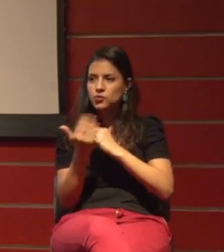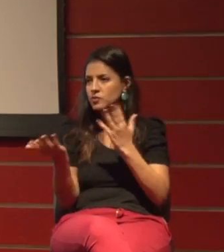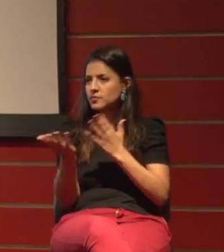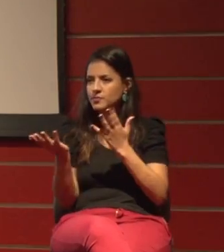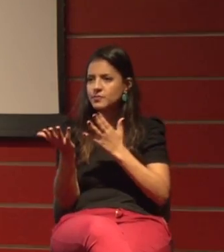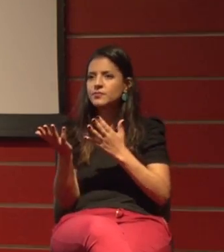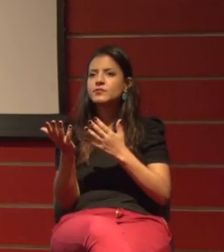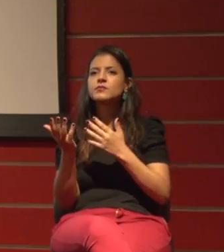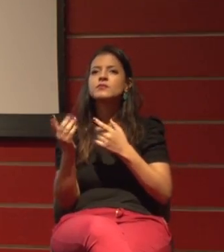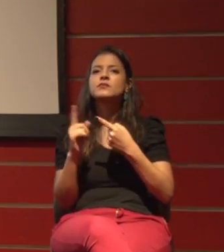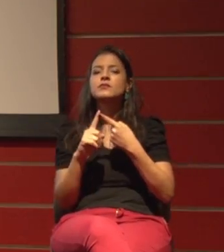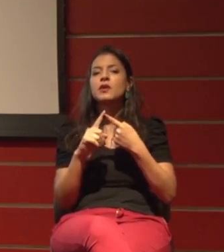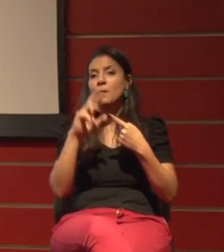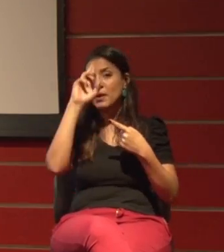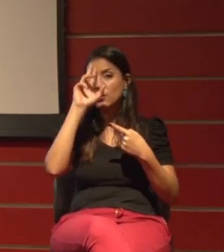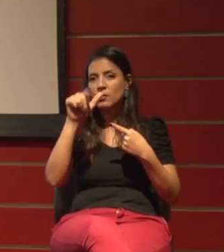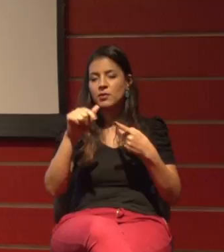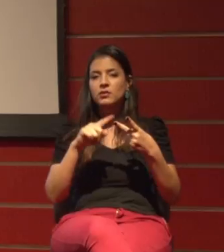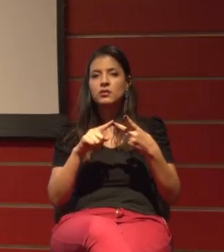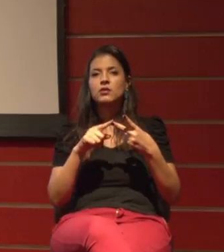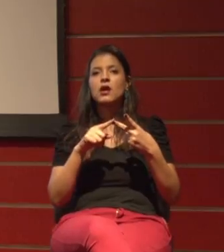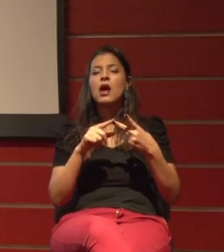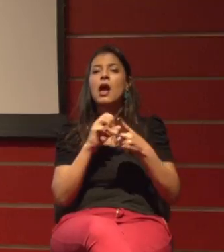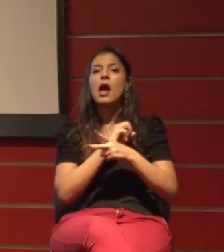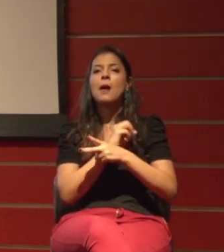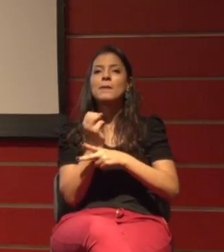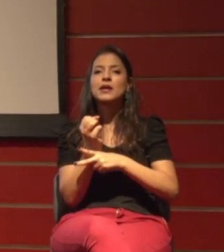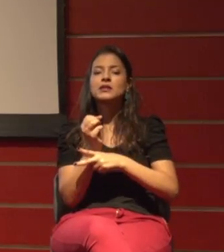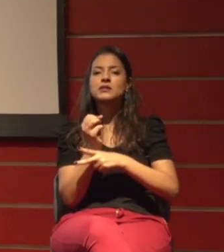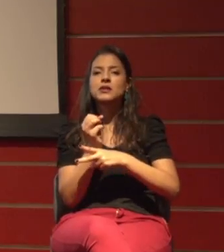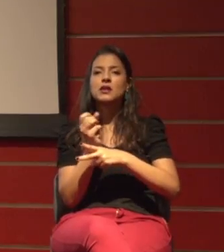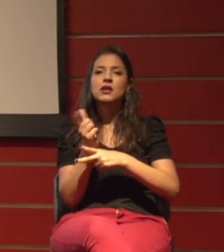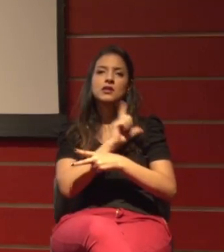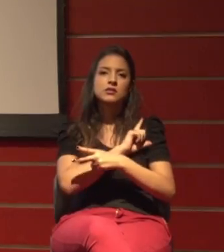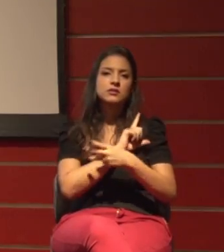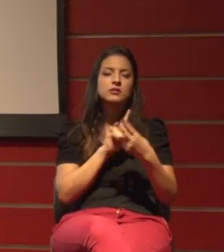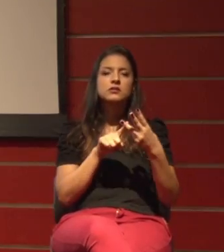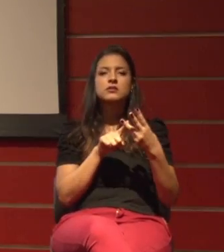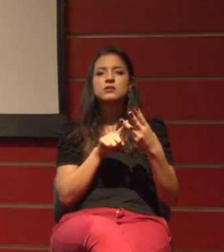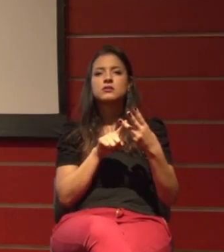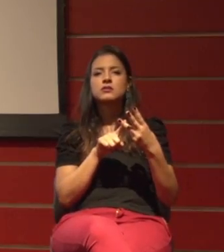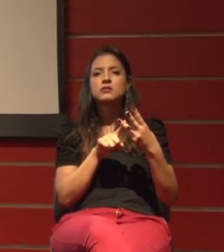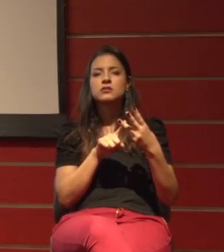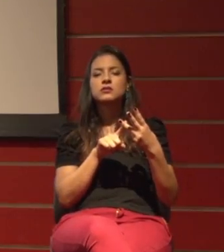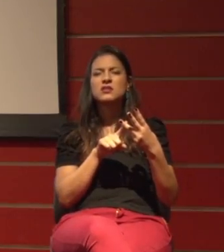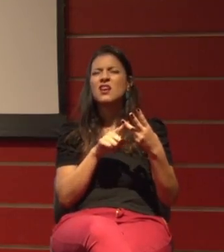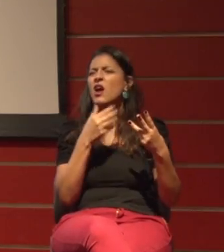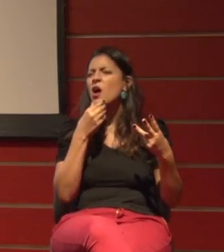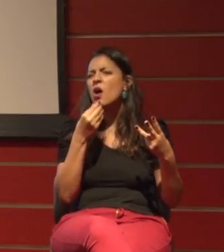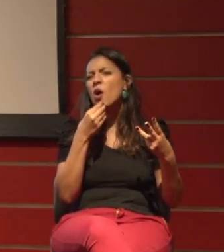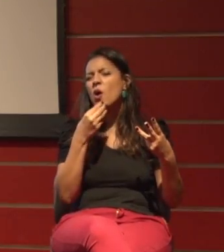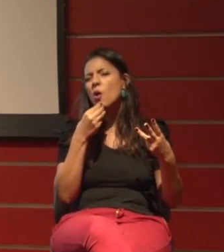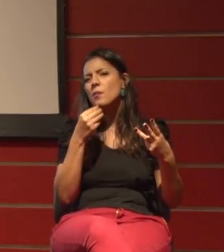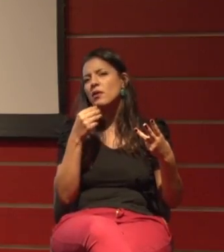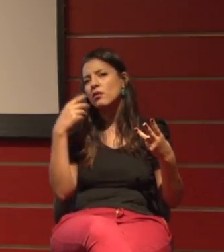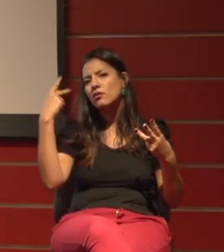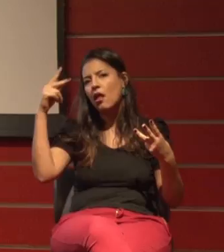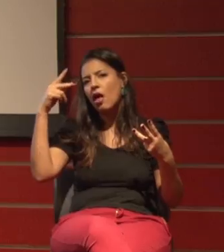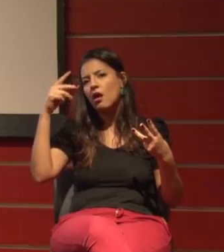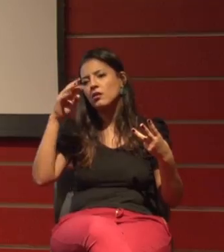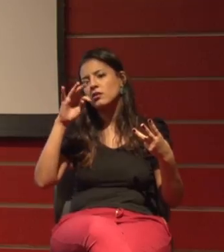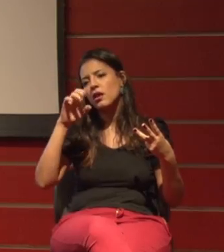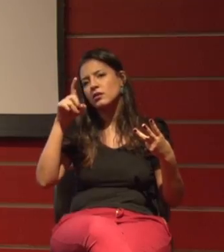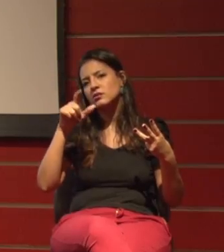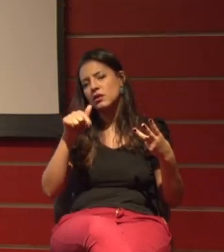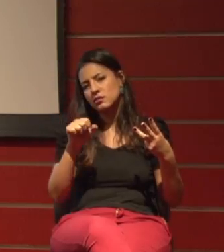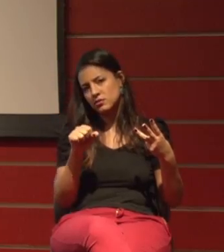vocês depois da meia-noite antes do Amanhecer de um de um cineasta do Texas chamado Richard linklater né que